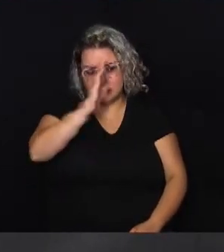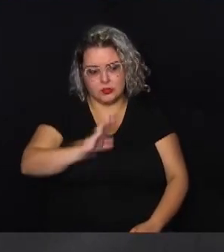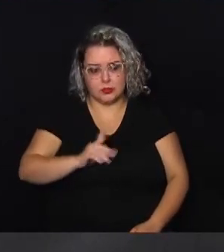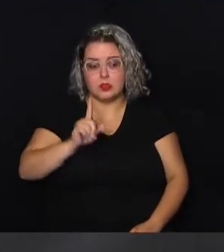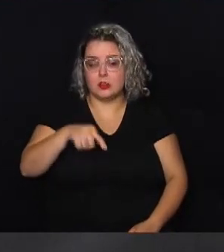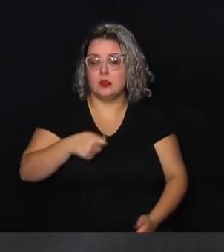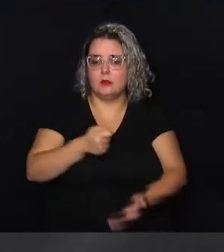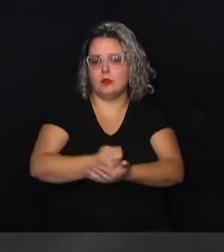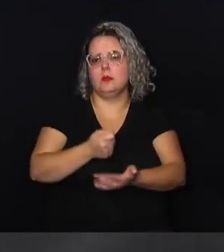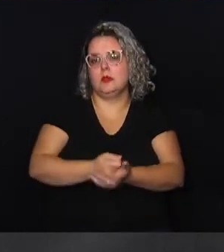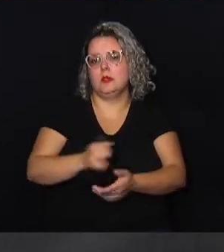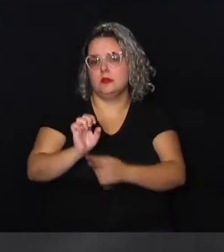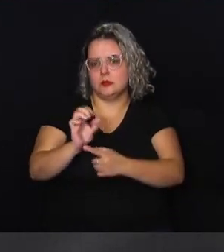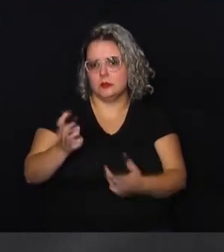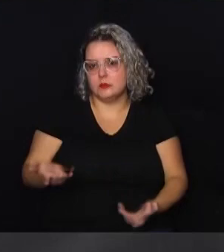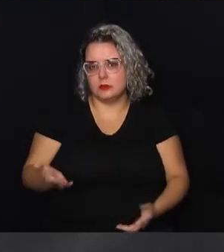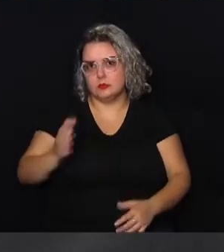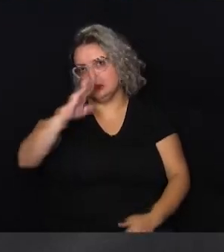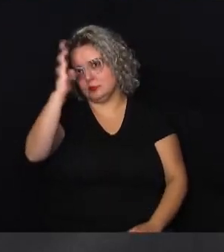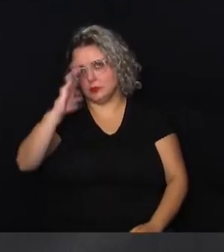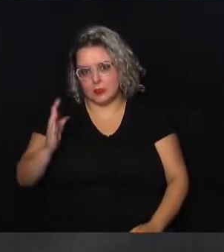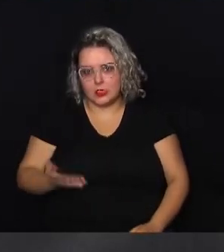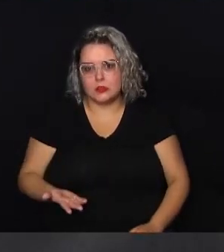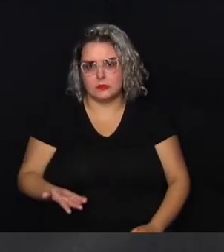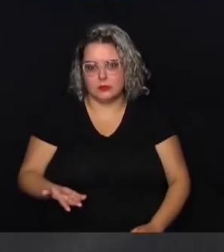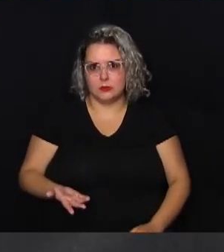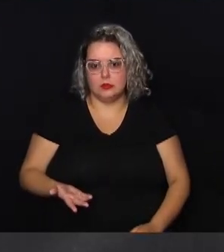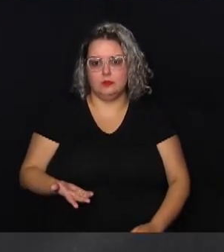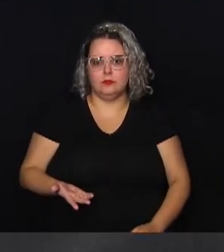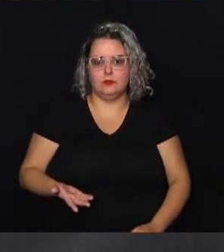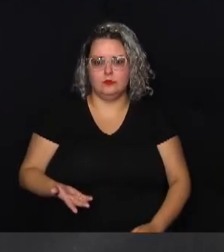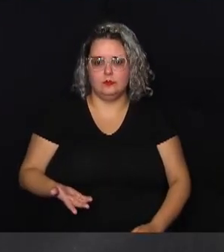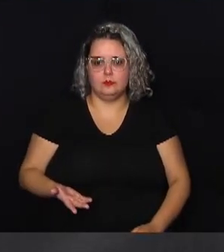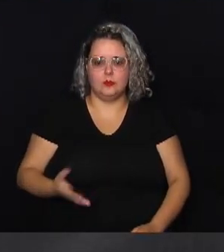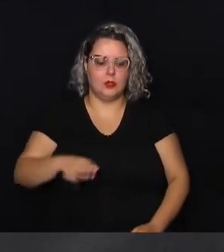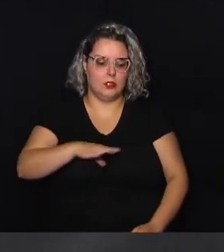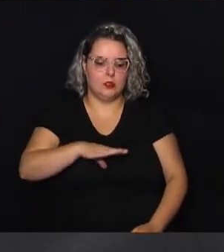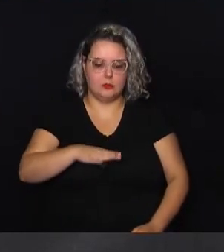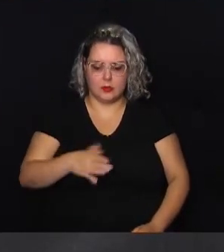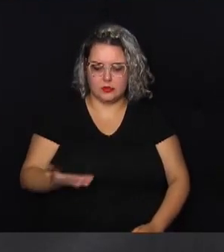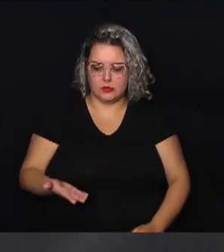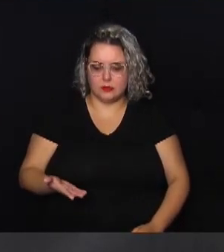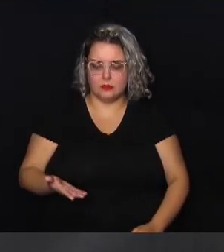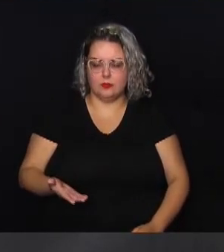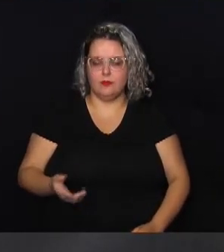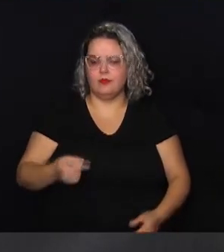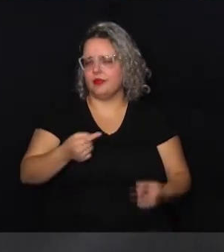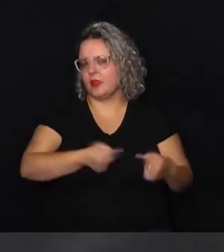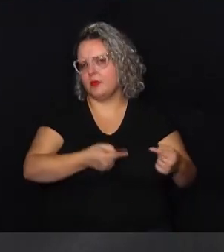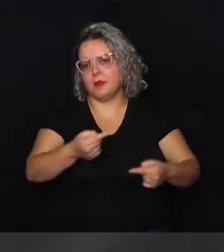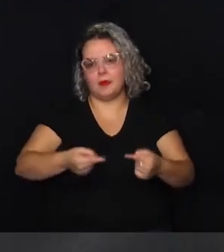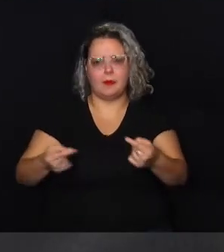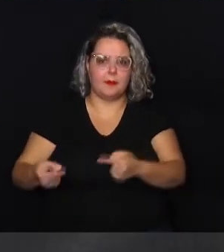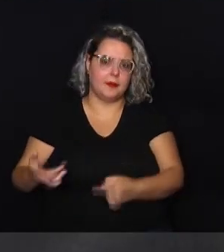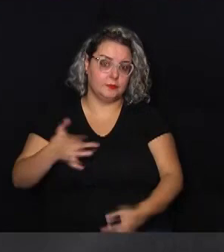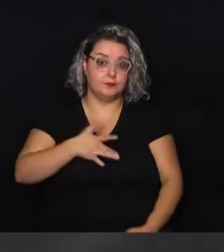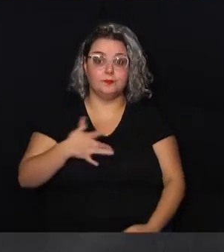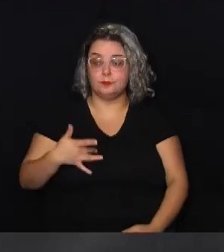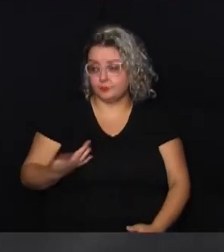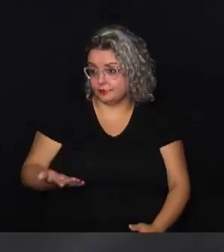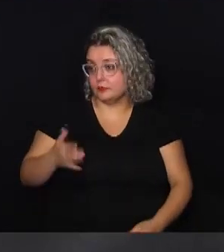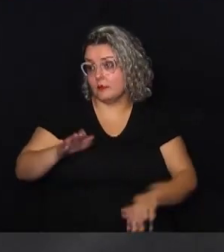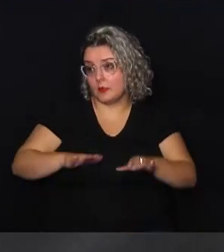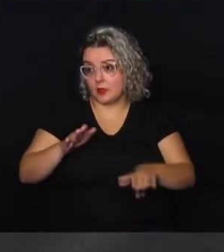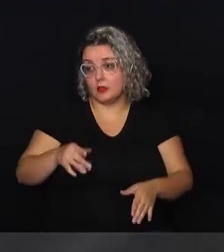Estado. Então, aqui há muitos debates sobre a questão da saúde. E talvez alguém possa